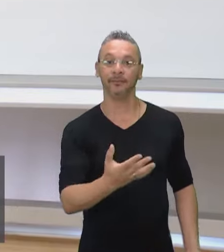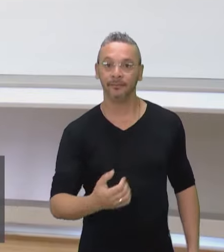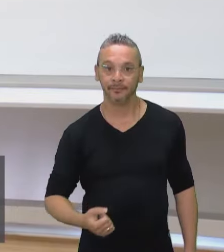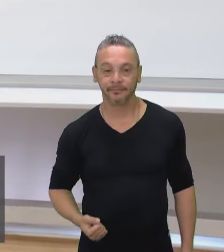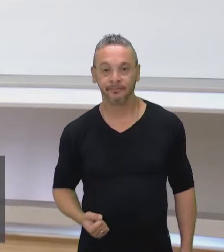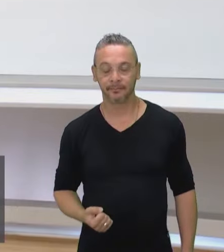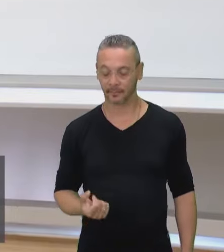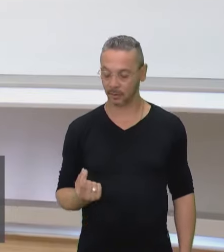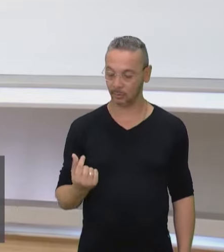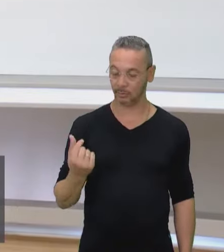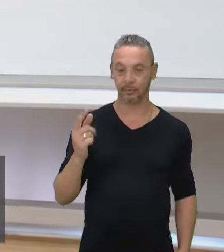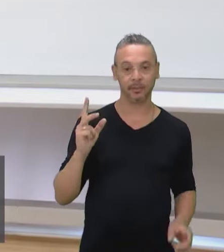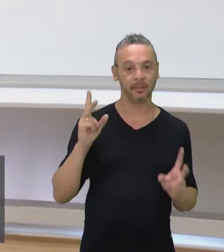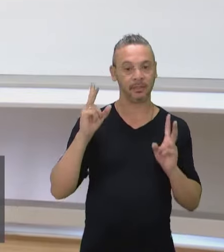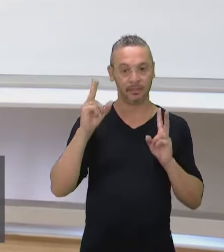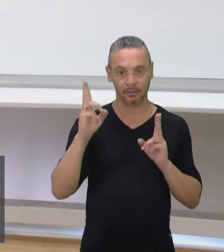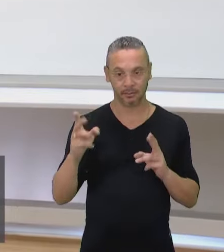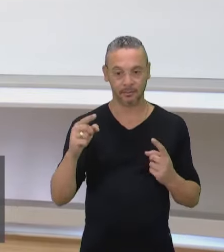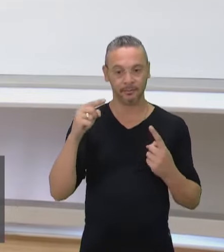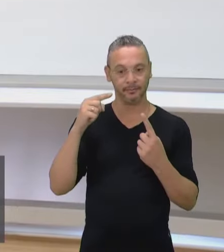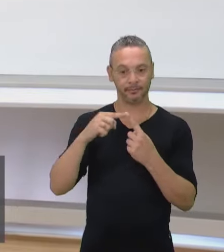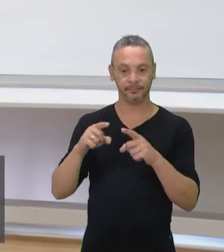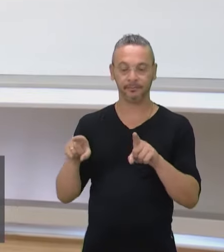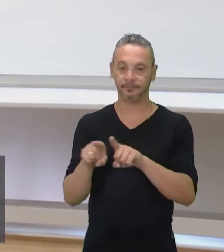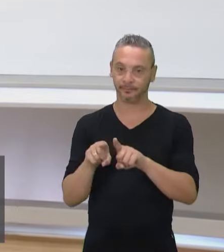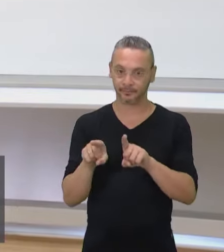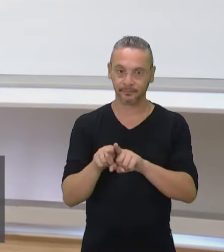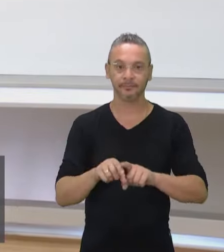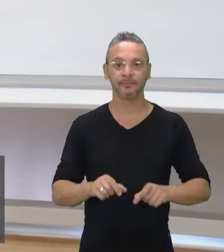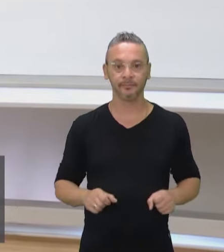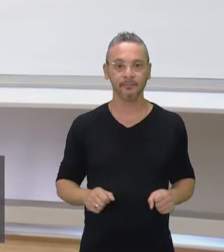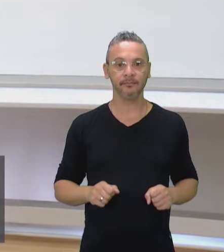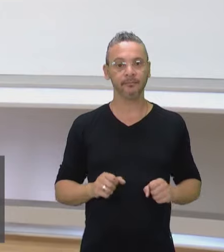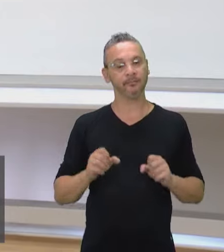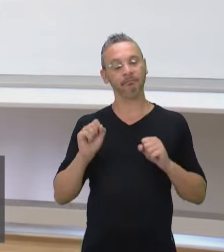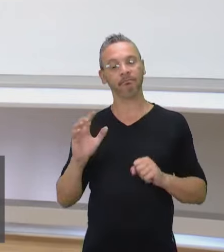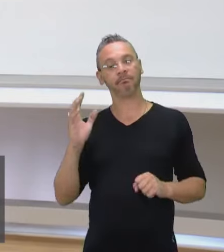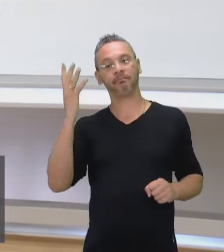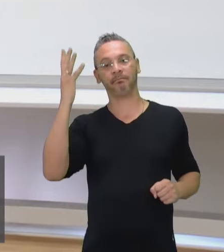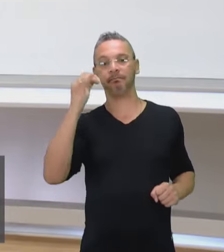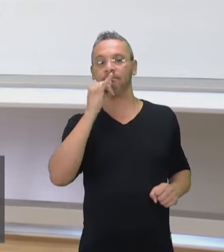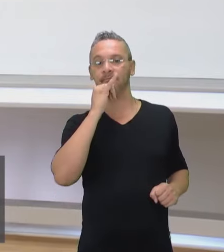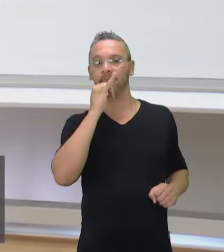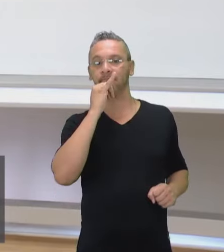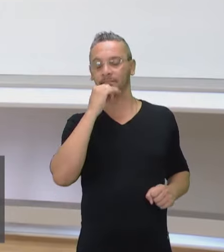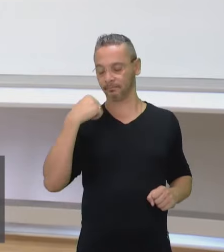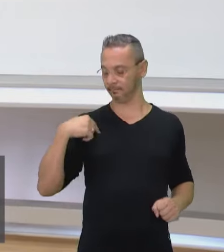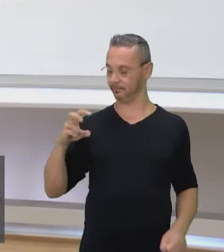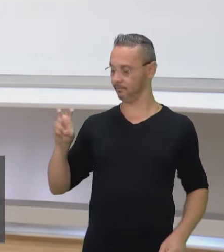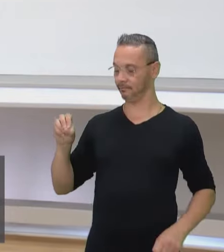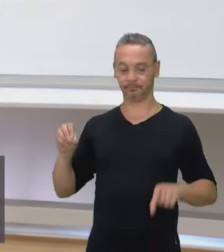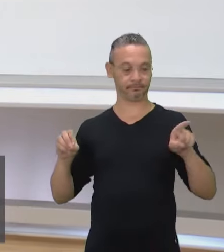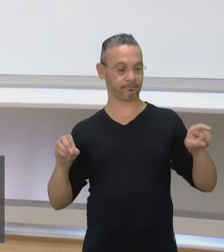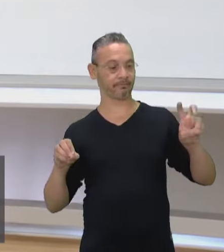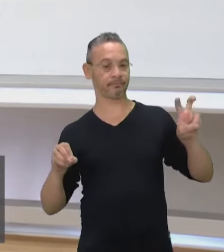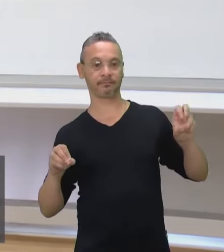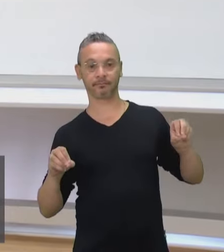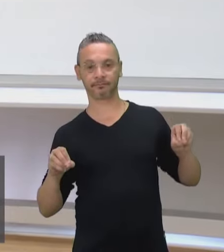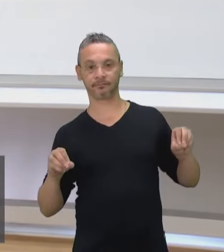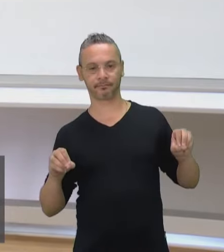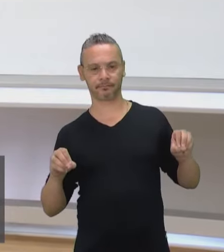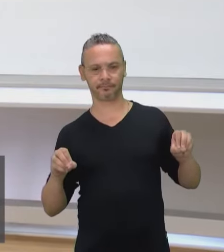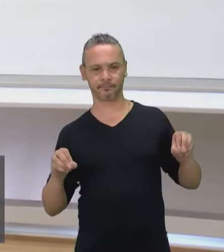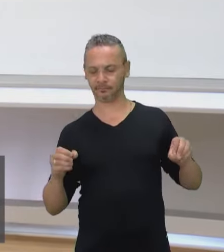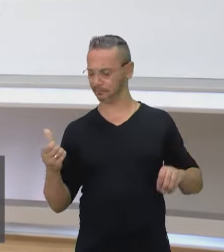mesmo valor, né, da renda per capita poderia acontecer com eu ganhando 50 e outra pessoa ganhando 50. Eu